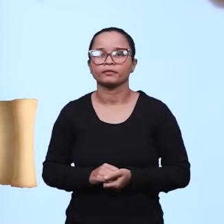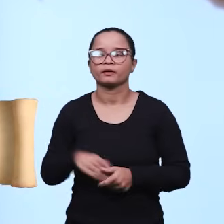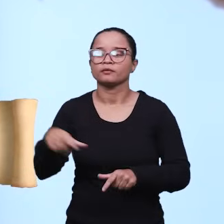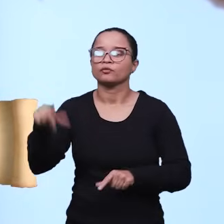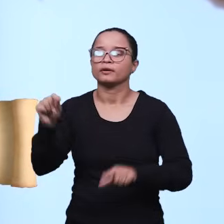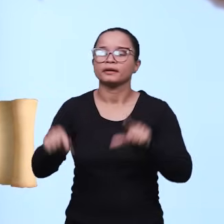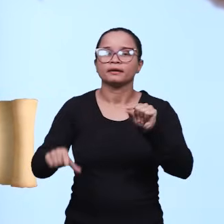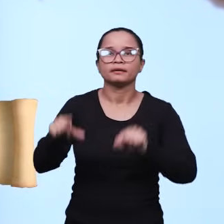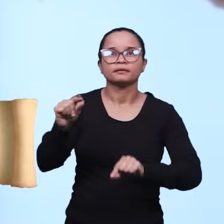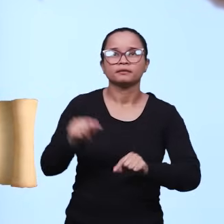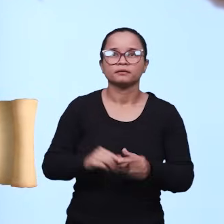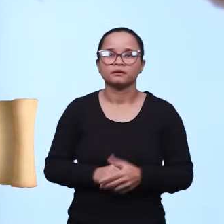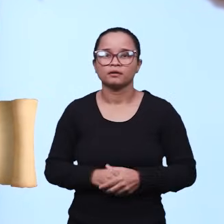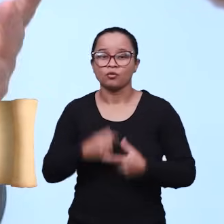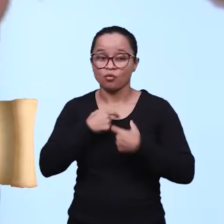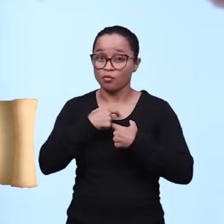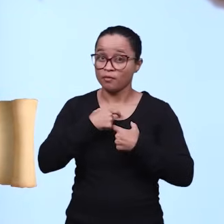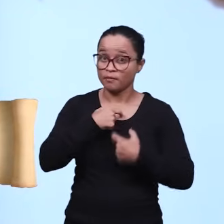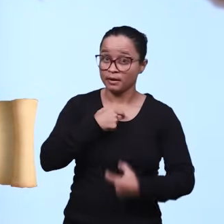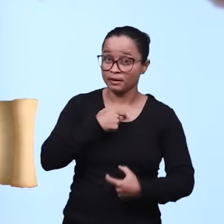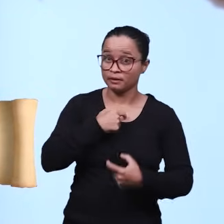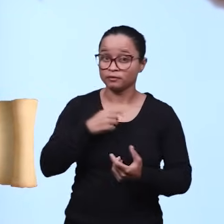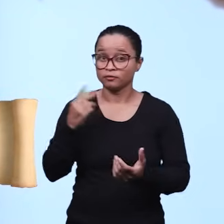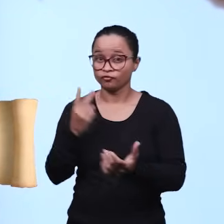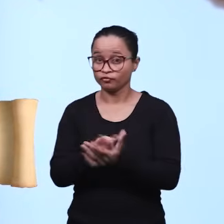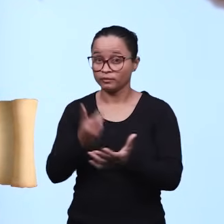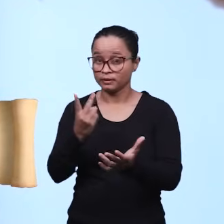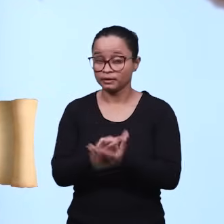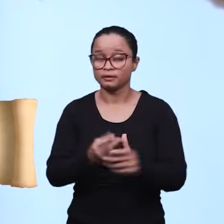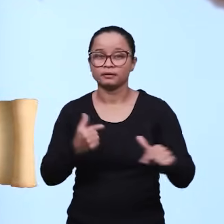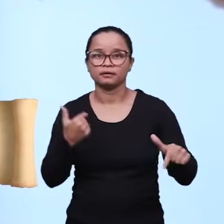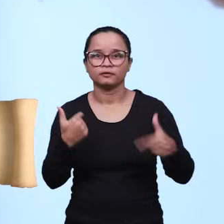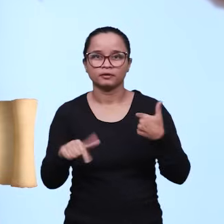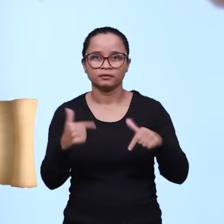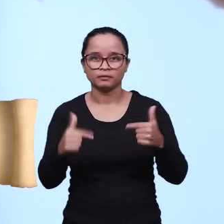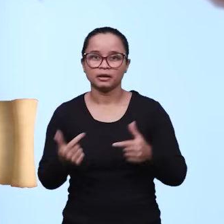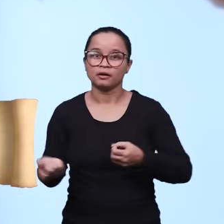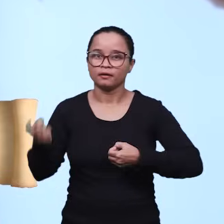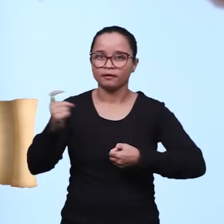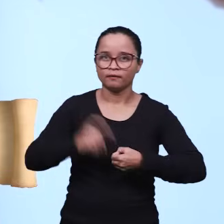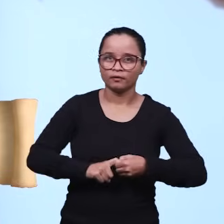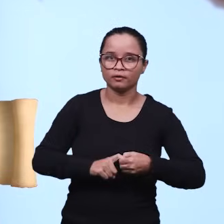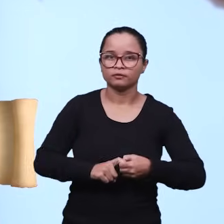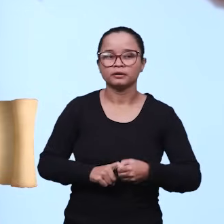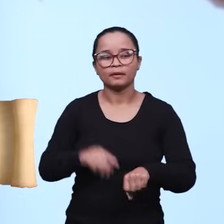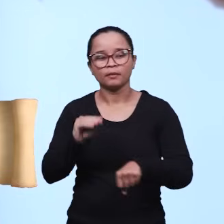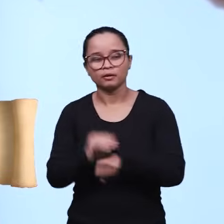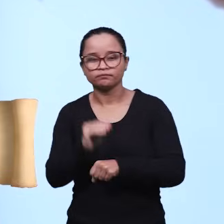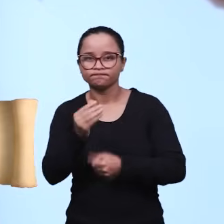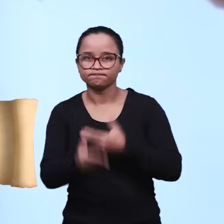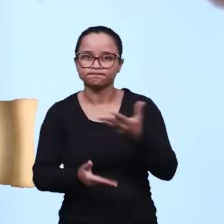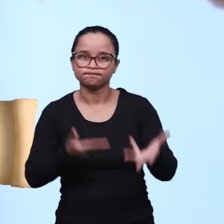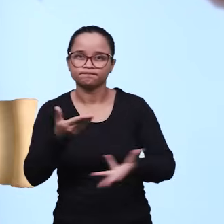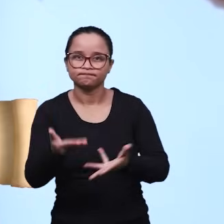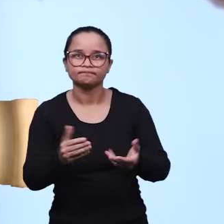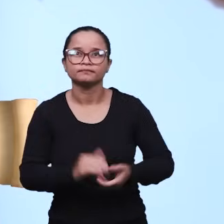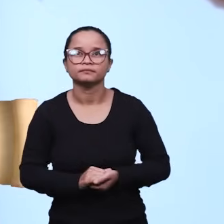elegendo obreiros que dessem continuidade ao trabalho. E agora eles voltam para fazer uma supervisão.